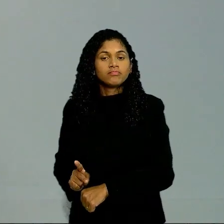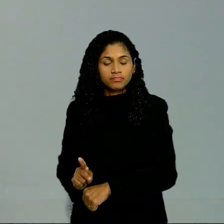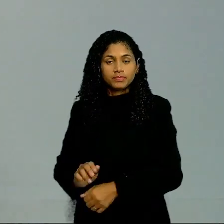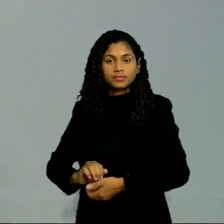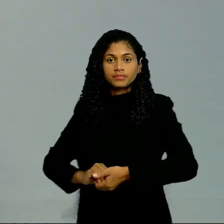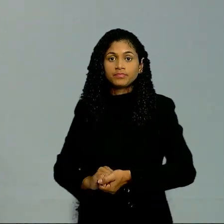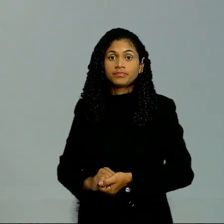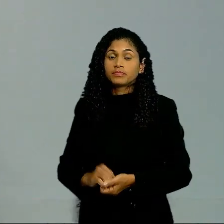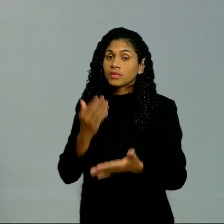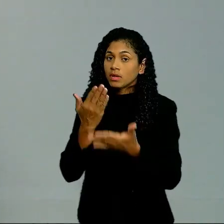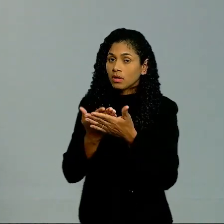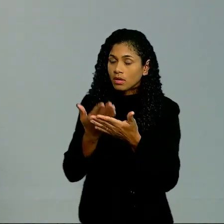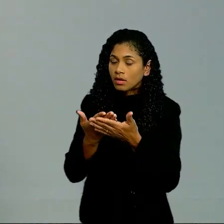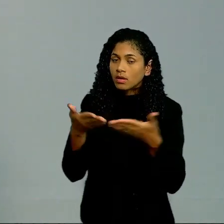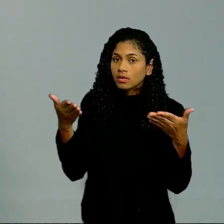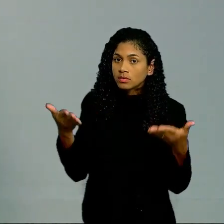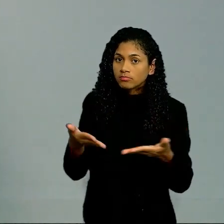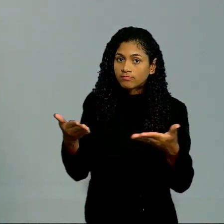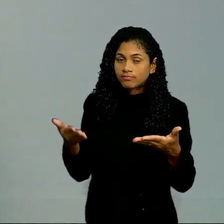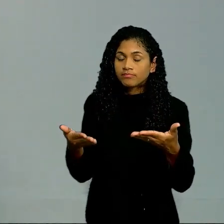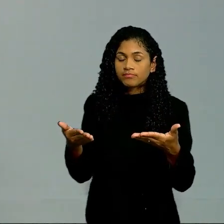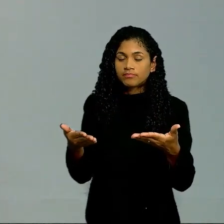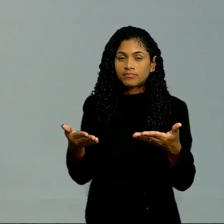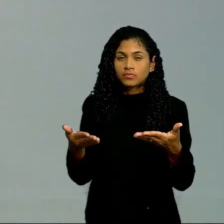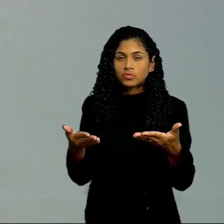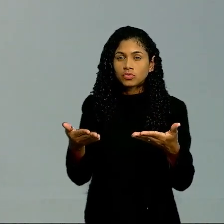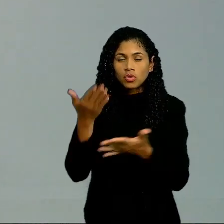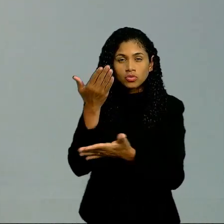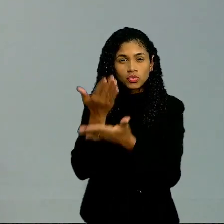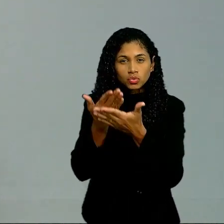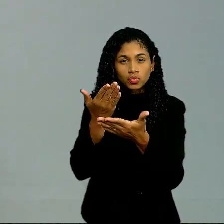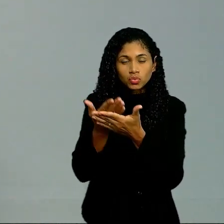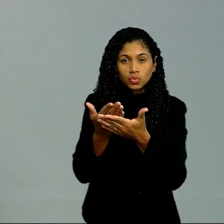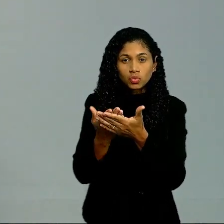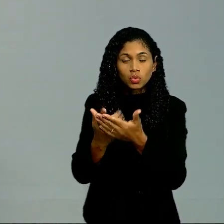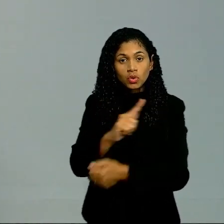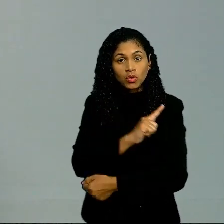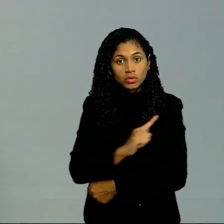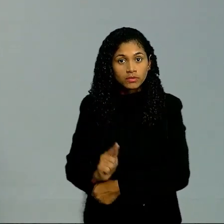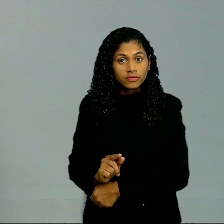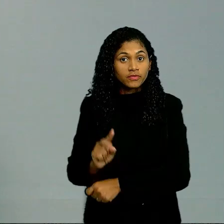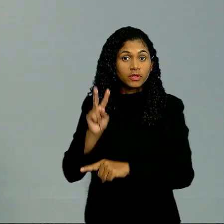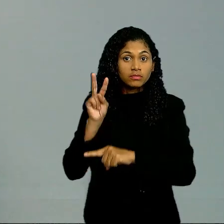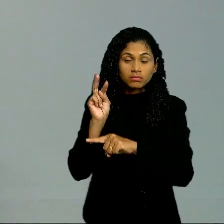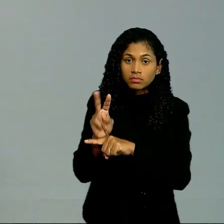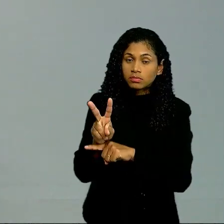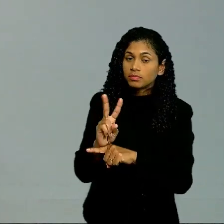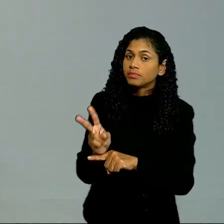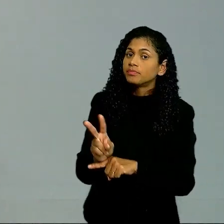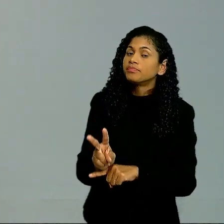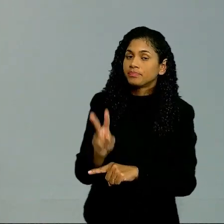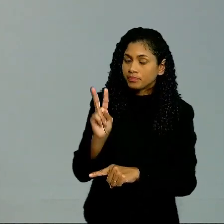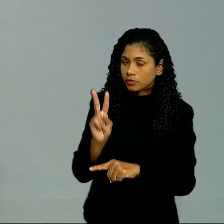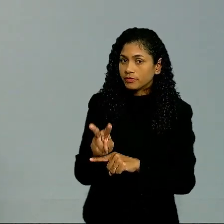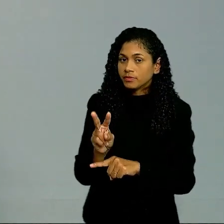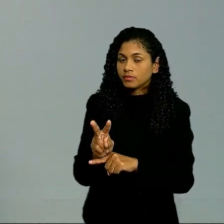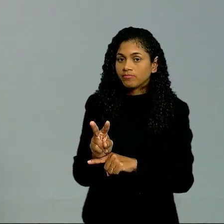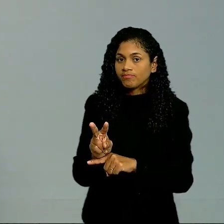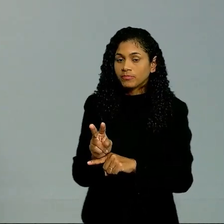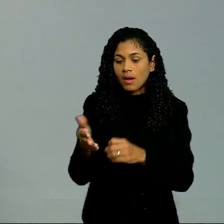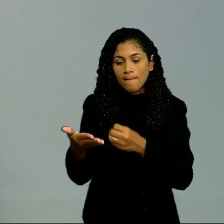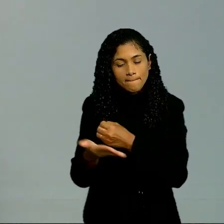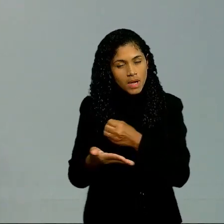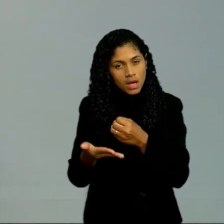nós trabalhamos o governo provisório e a fase constitucional do governo Vargas. Na aula que vem, na